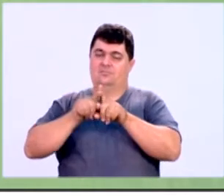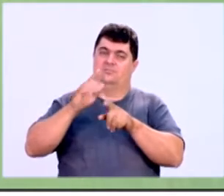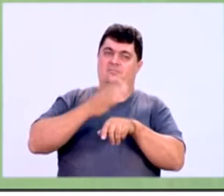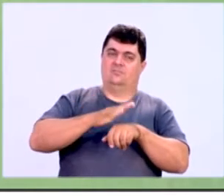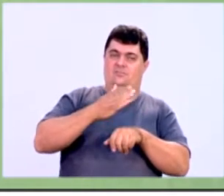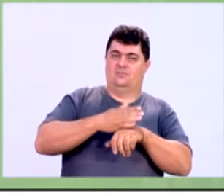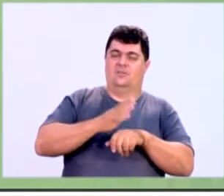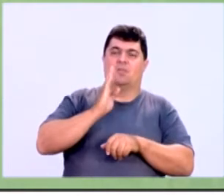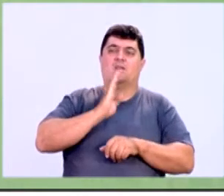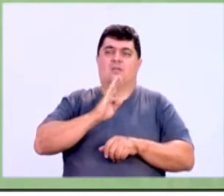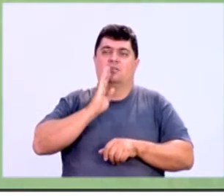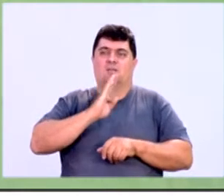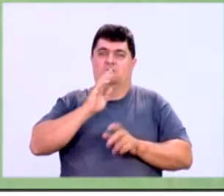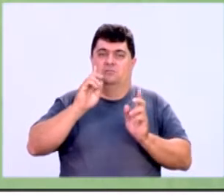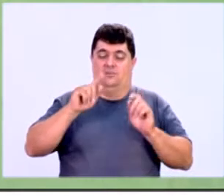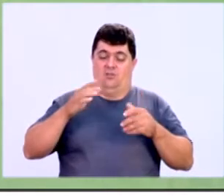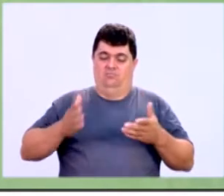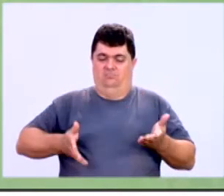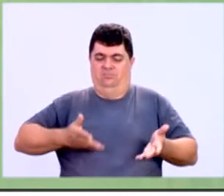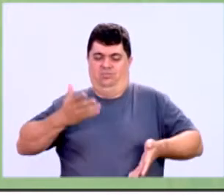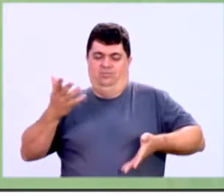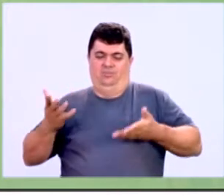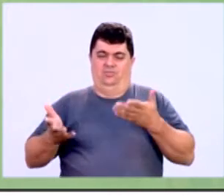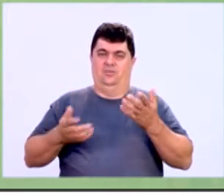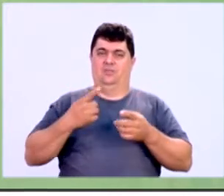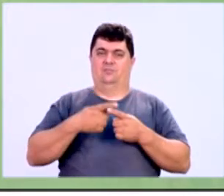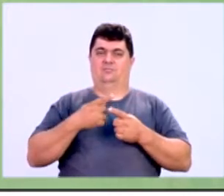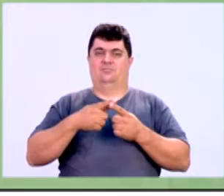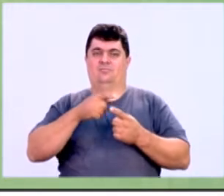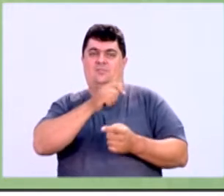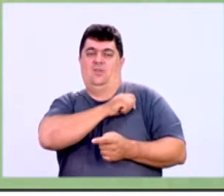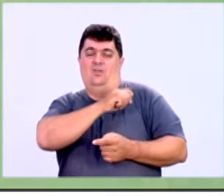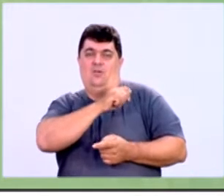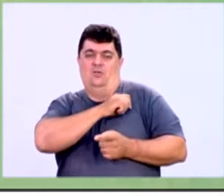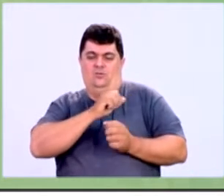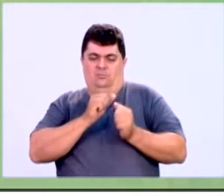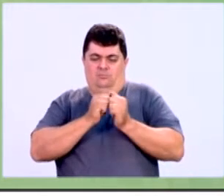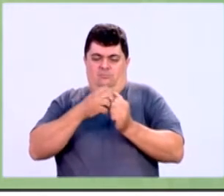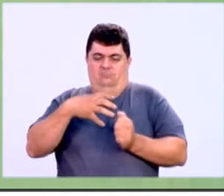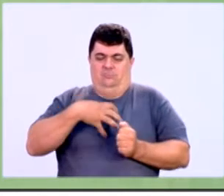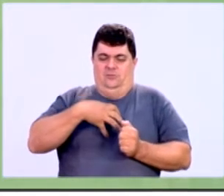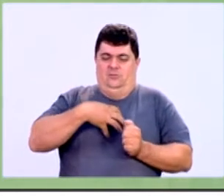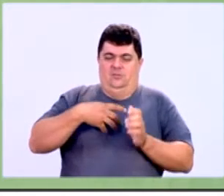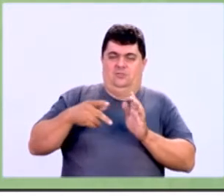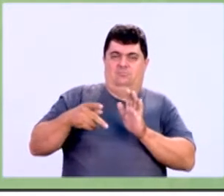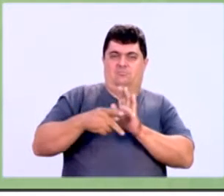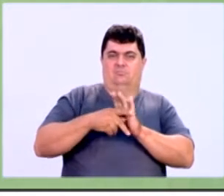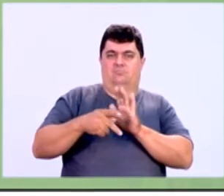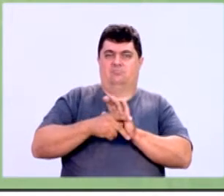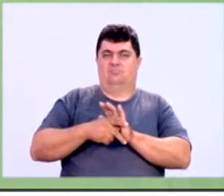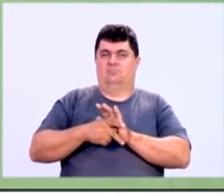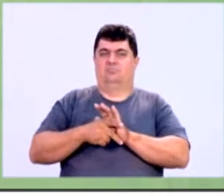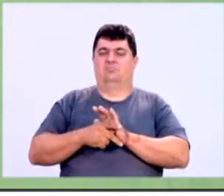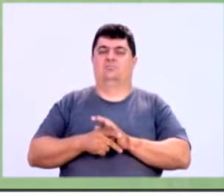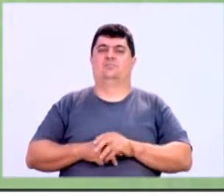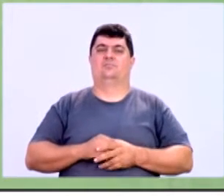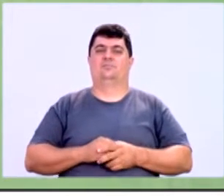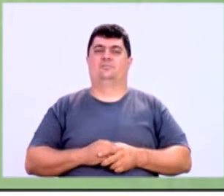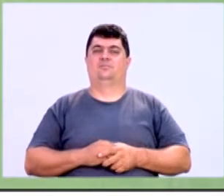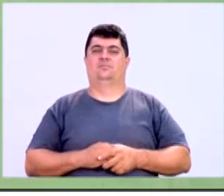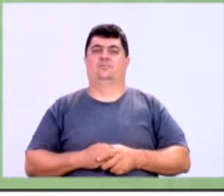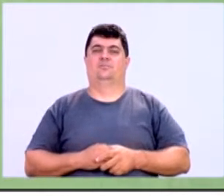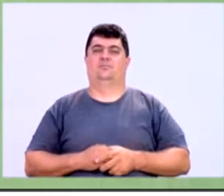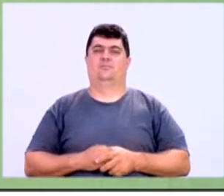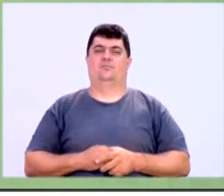forma muito estimulante, porque o aluno começa a fazer parte daquela aula, ele se sente corresponsável,